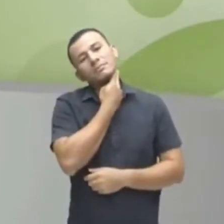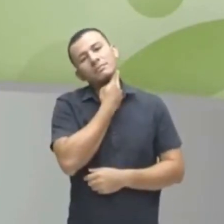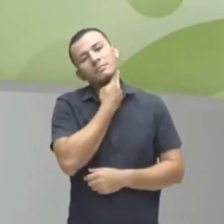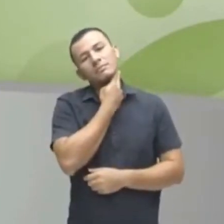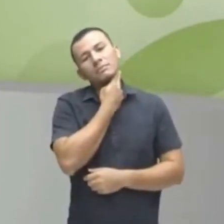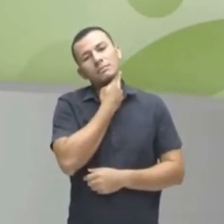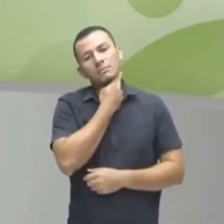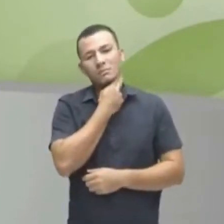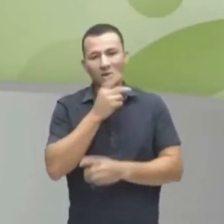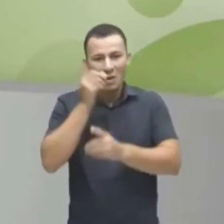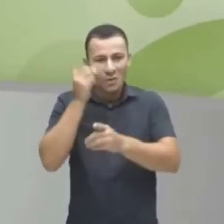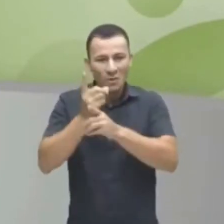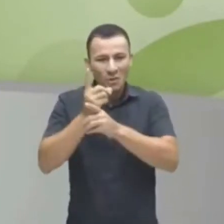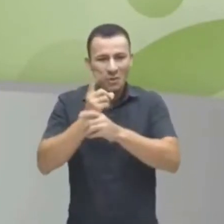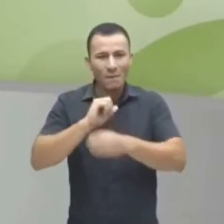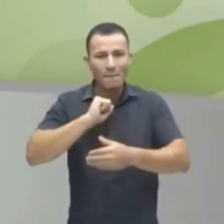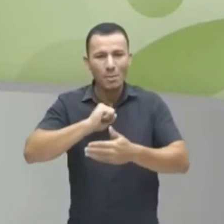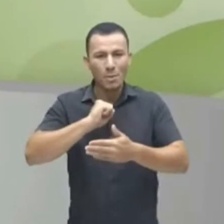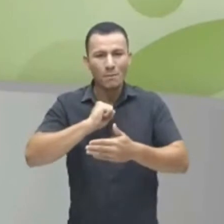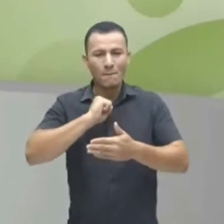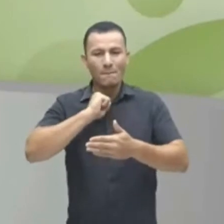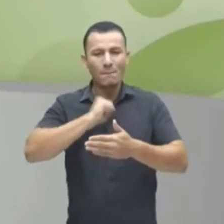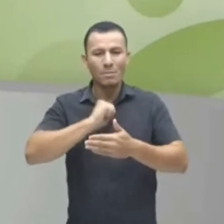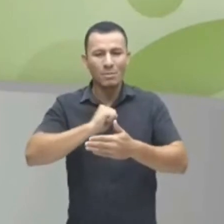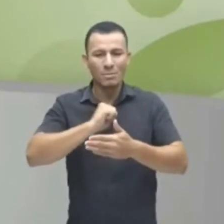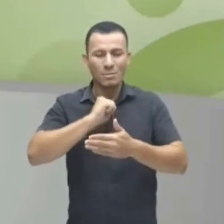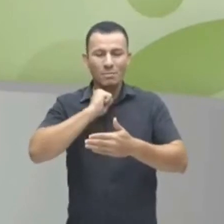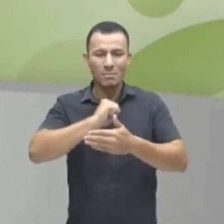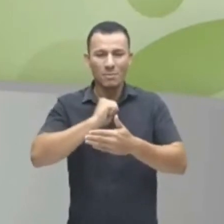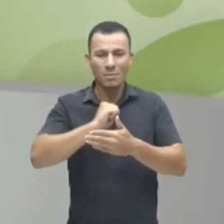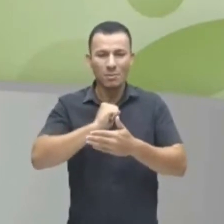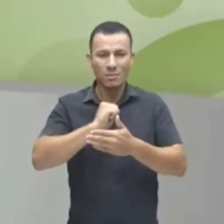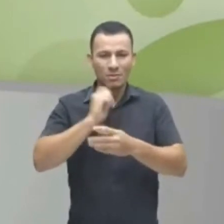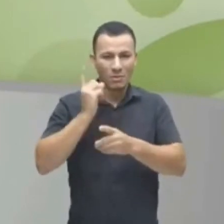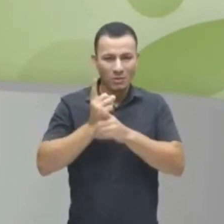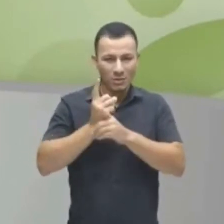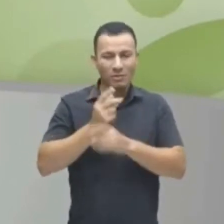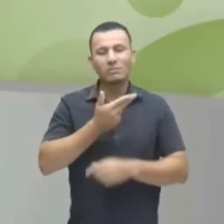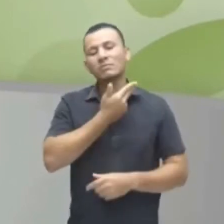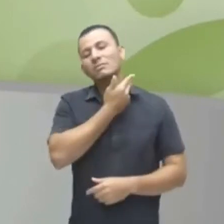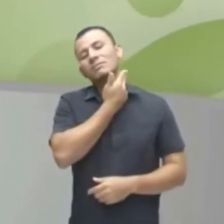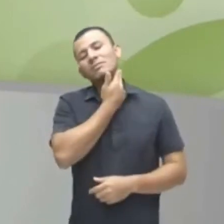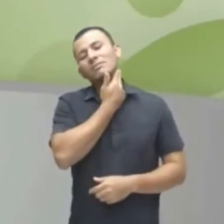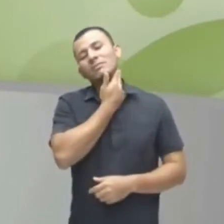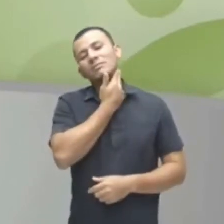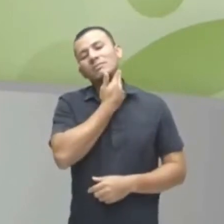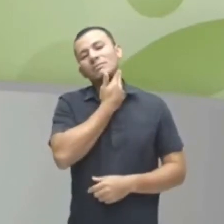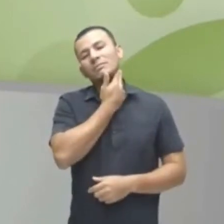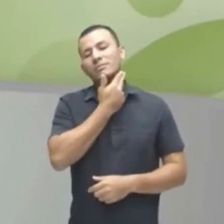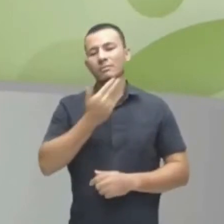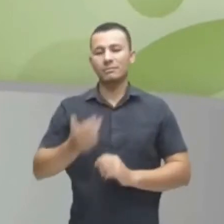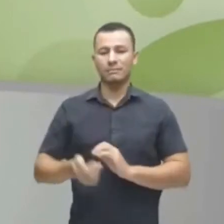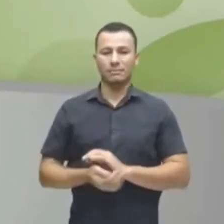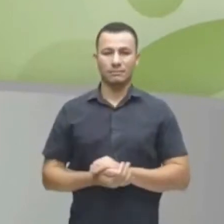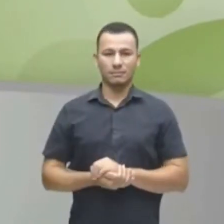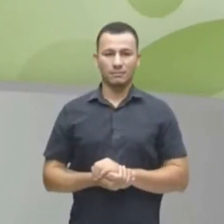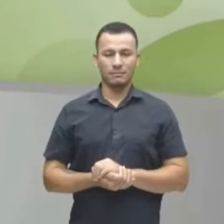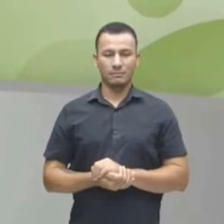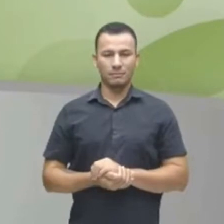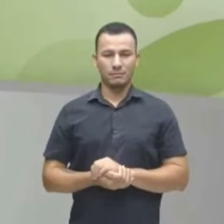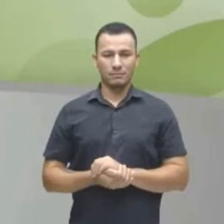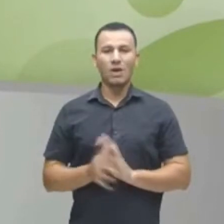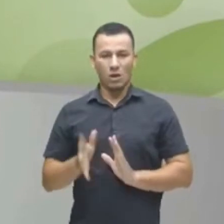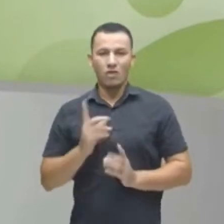batimentos cardíacos de vocês. Parem de falar um pouquinho, vamos lá. Olha lá, eu já encontrei o